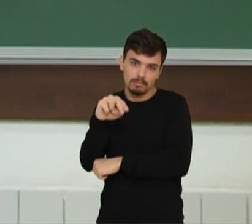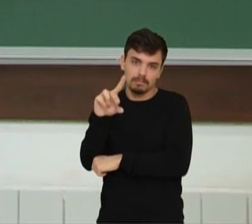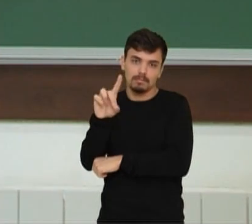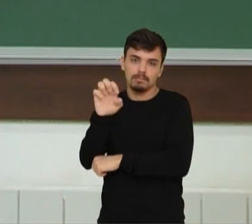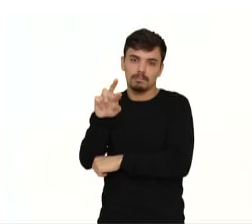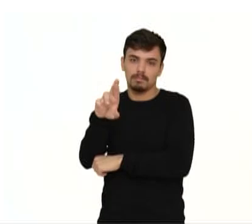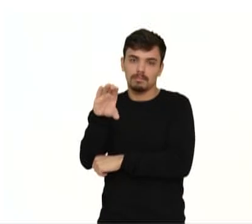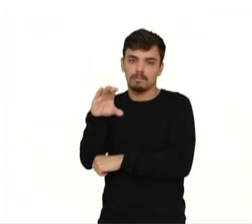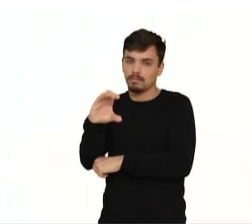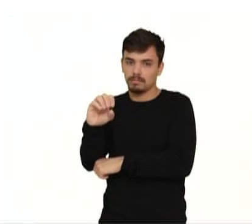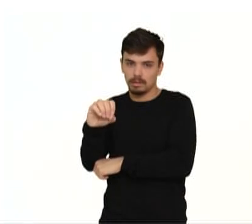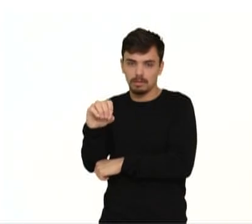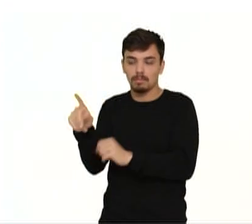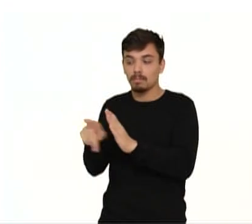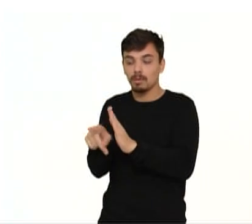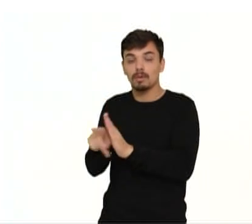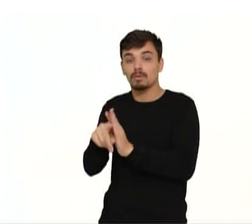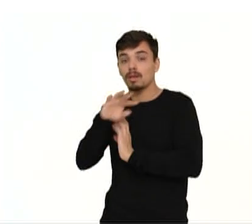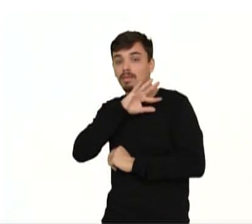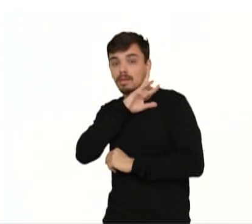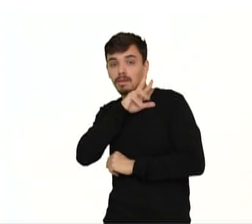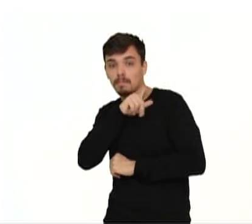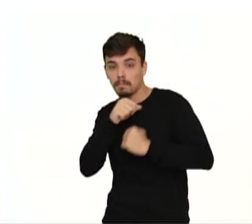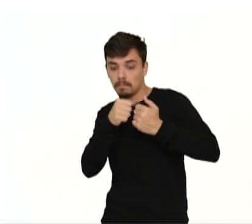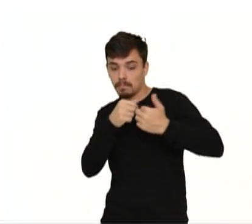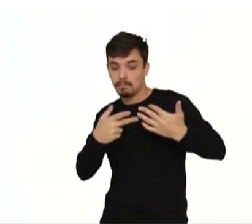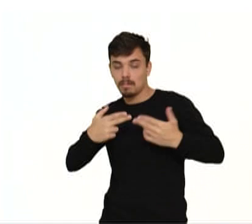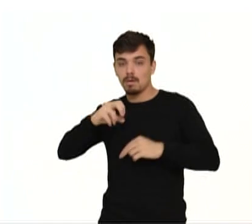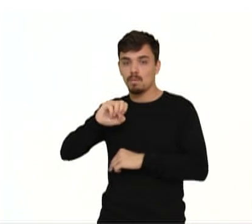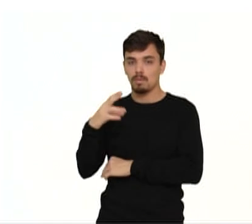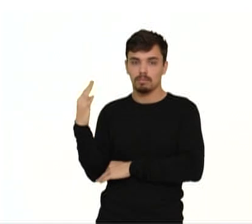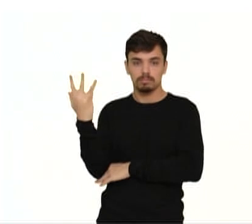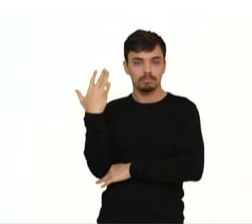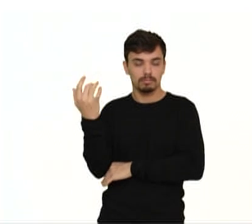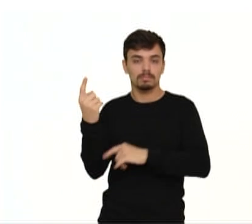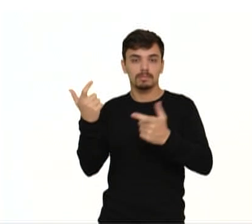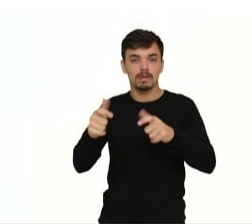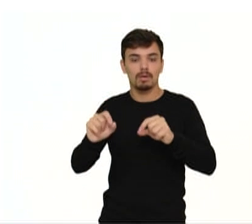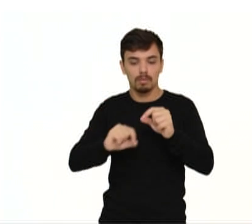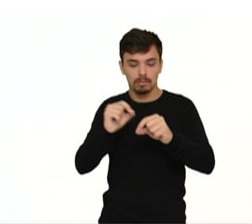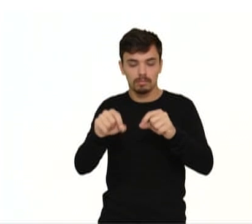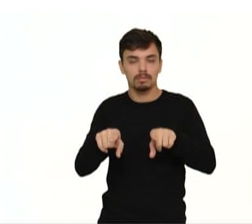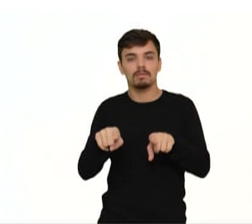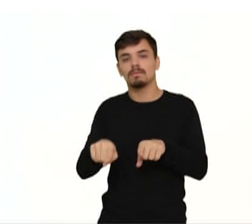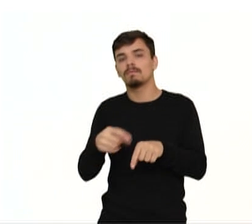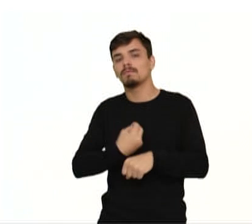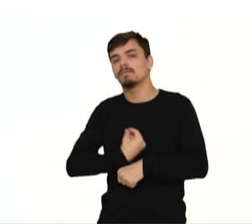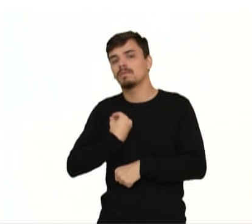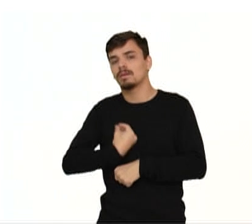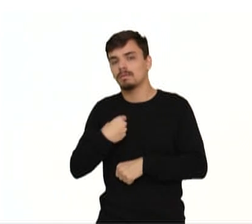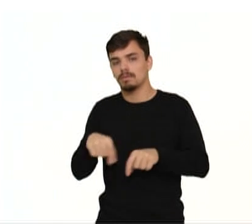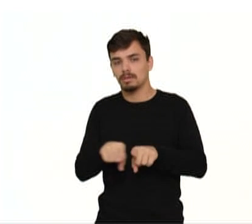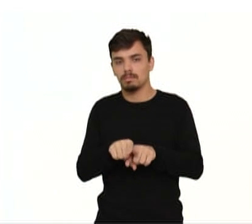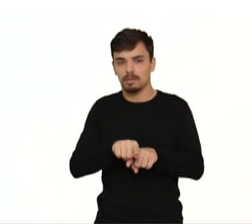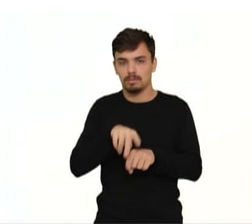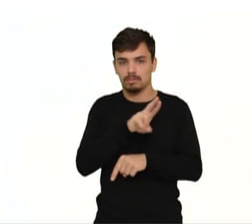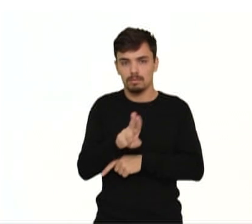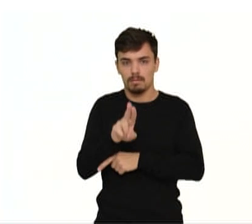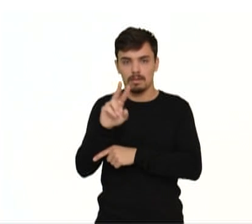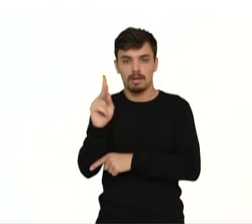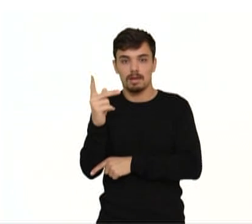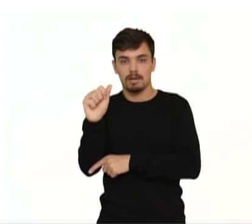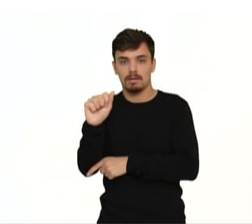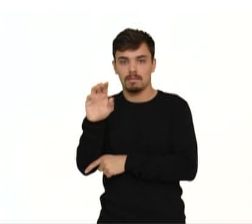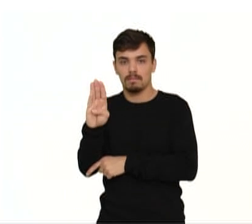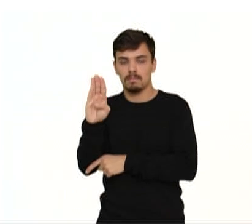do animalzinho, o endereço da plantinha. Ou seja, o local onde aquele organismo vive. A gente chama isso de habitat. Está